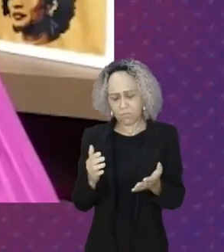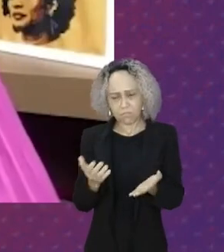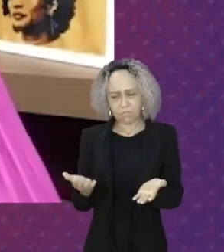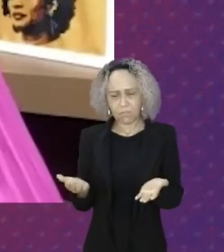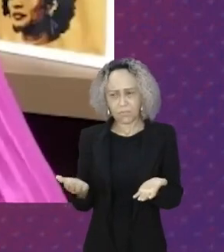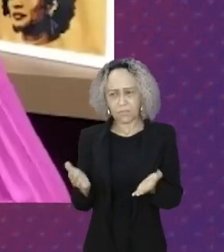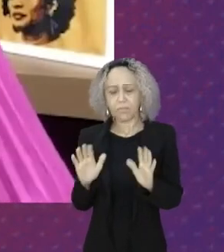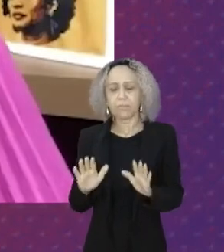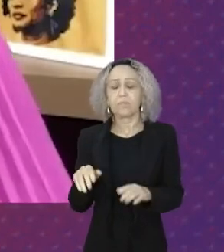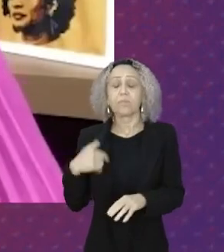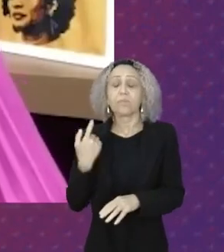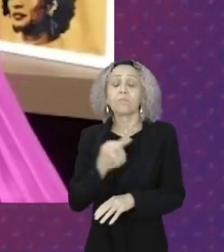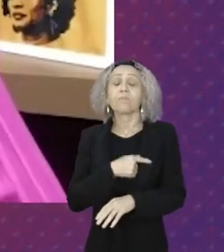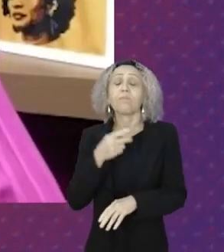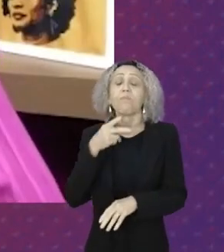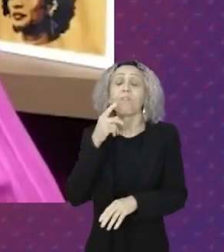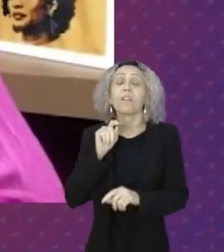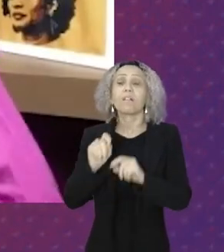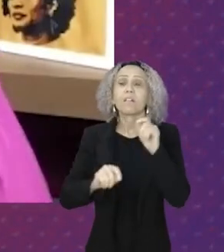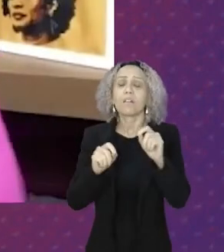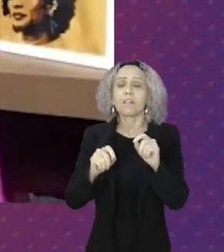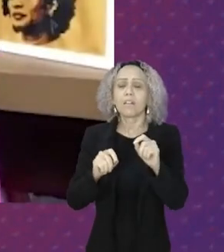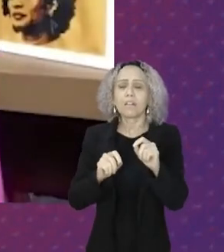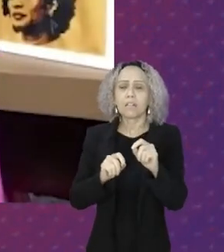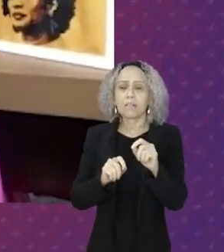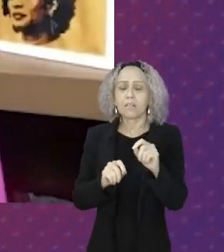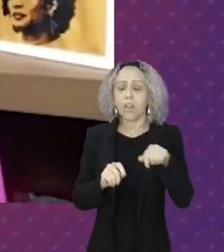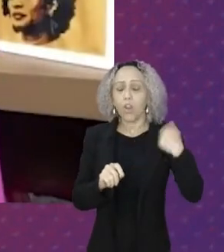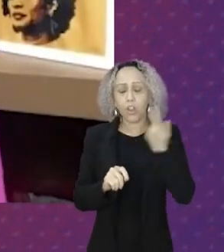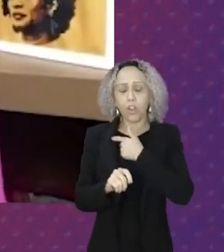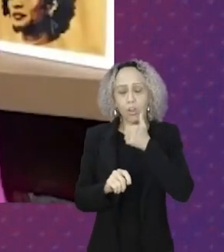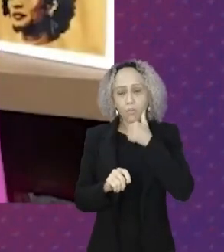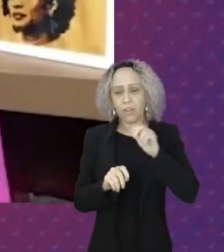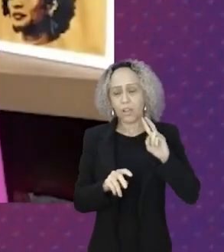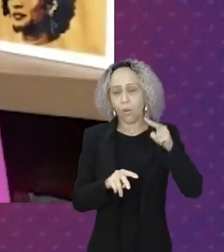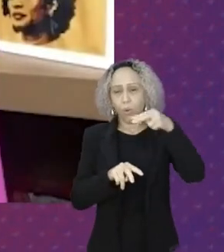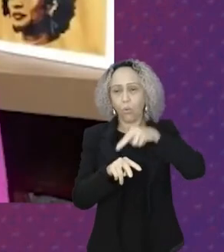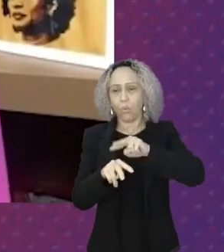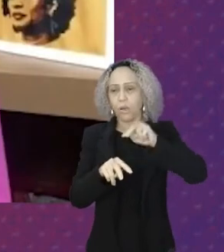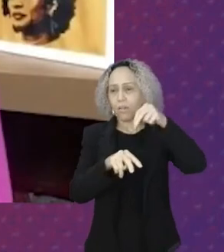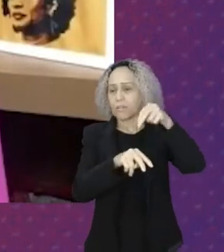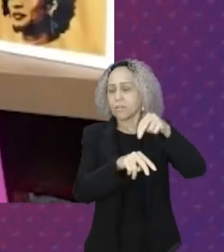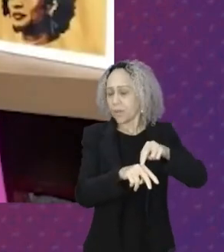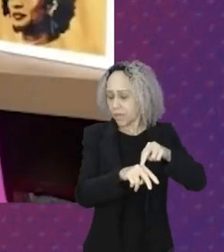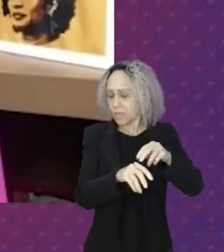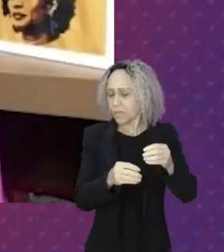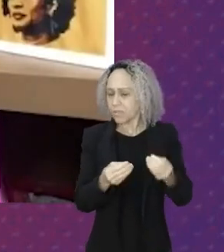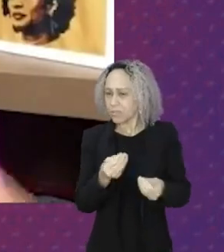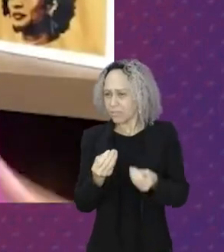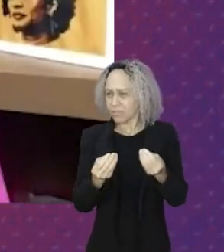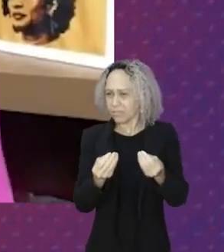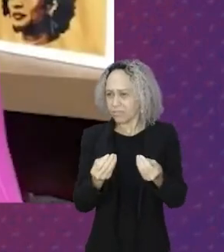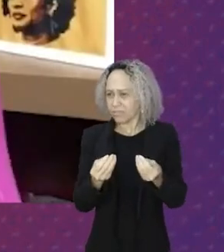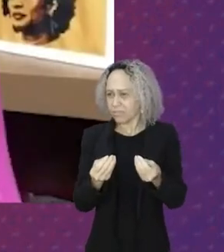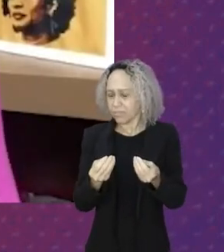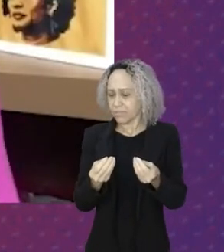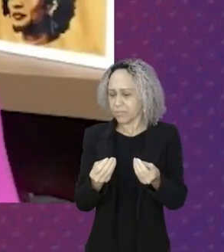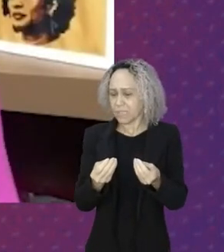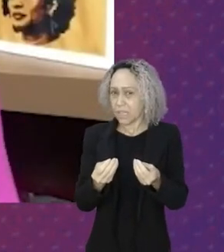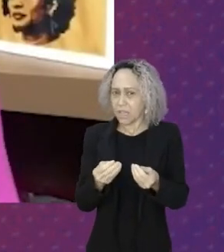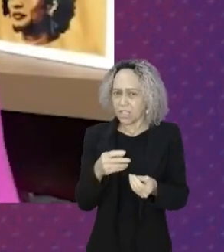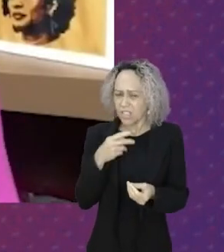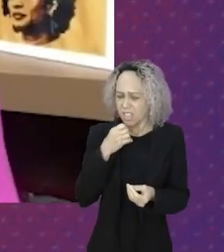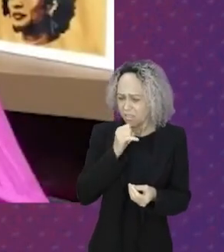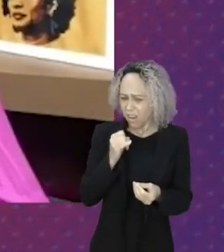para nós, ocupar um espaço nem desistir é possível, porque a gente desanima as outras. Mas, muitas